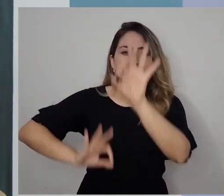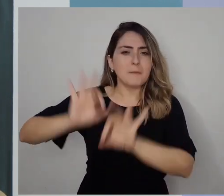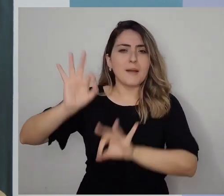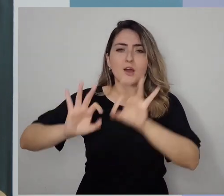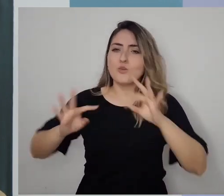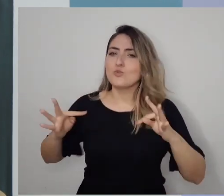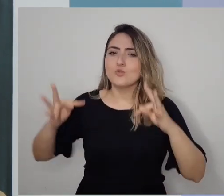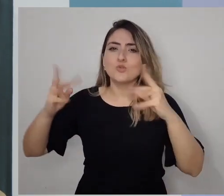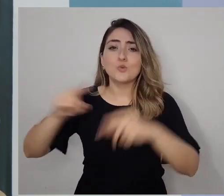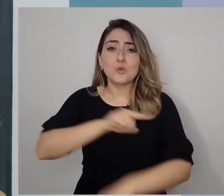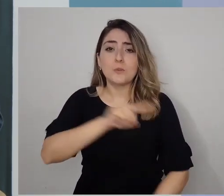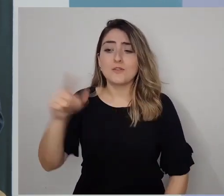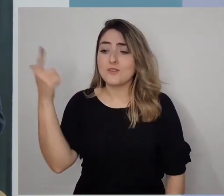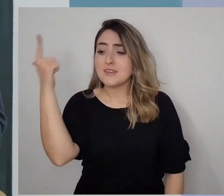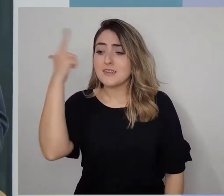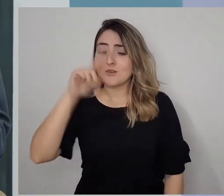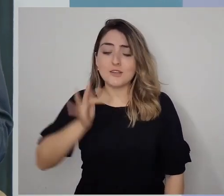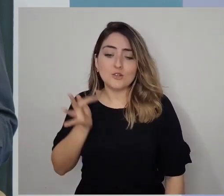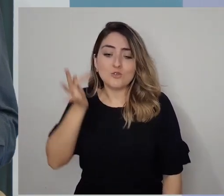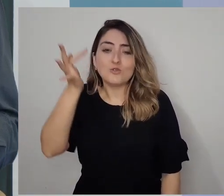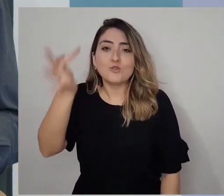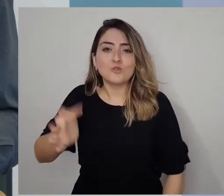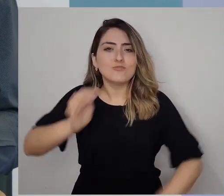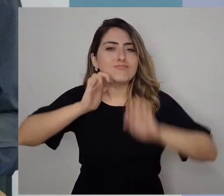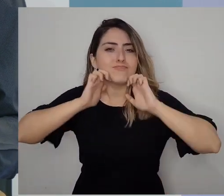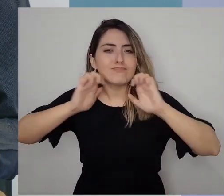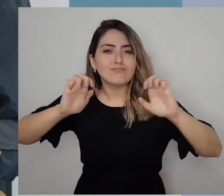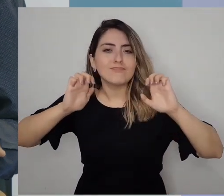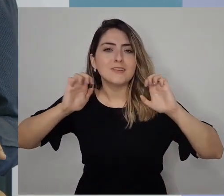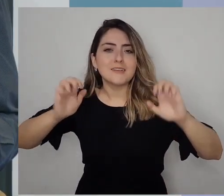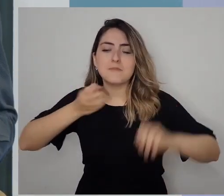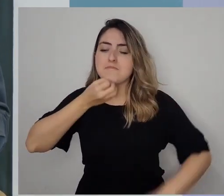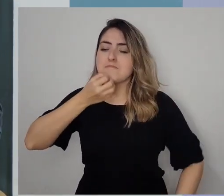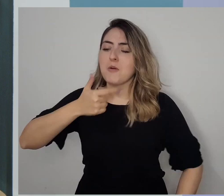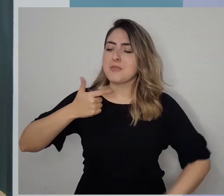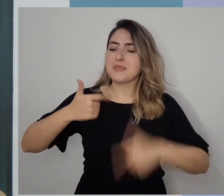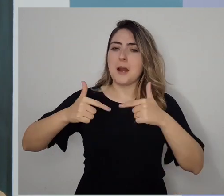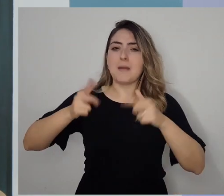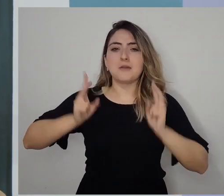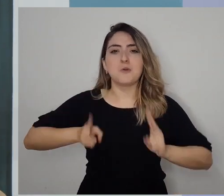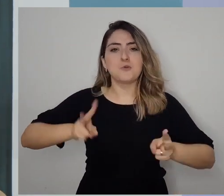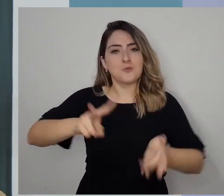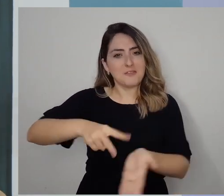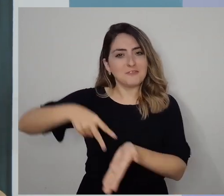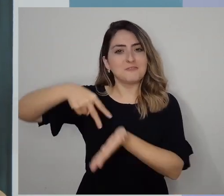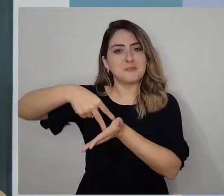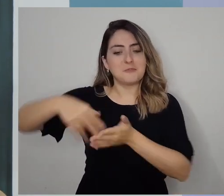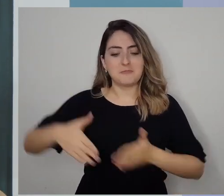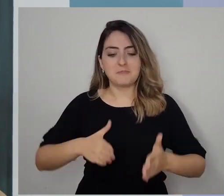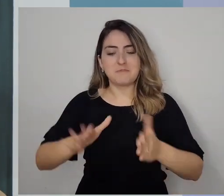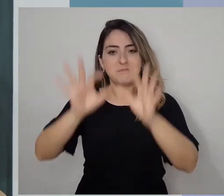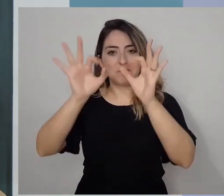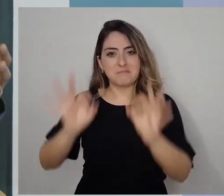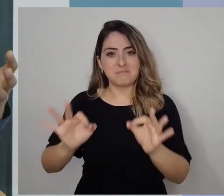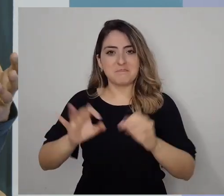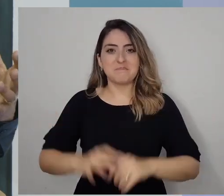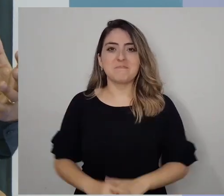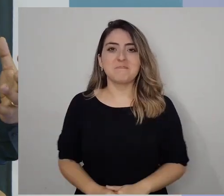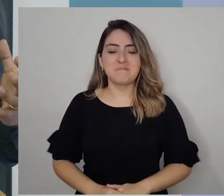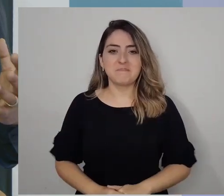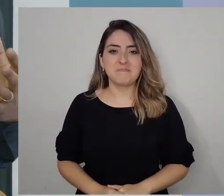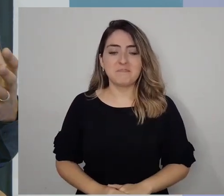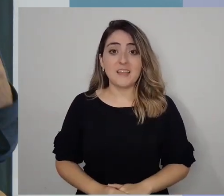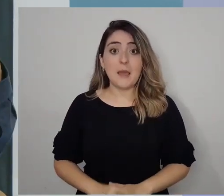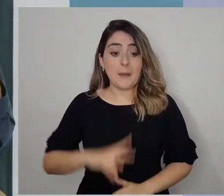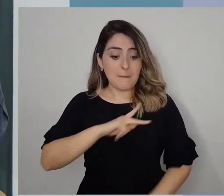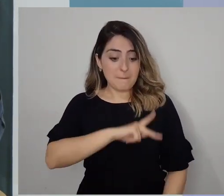antemão preparou para que andássemos nelas. Paulo mostra então como era a vida do